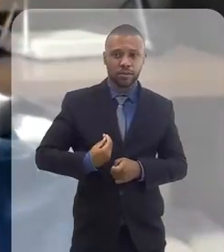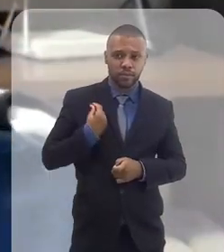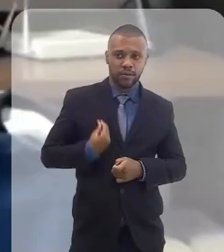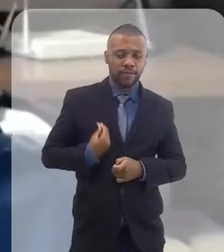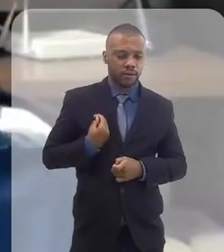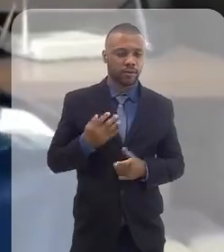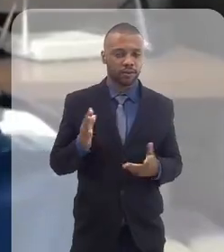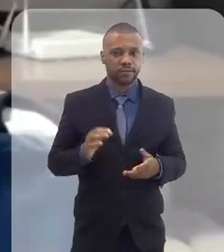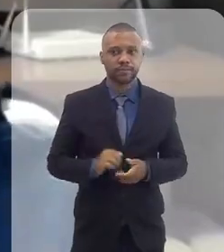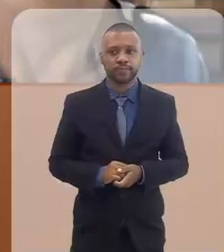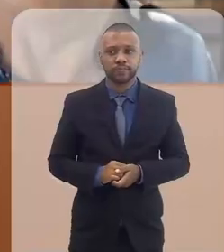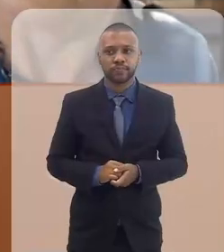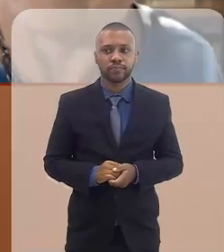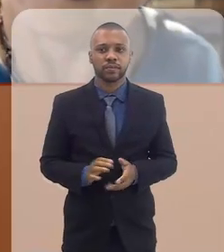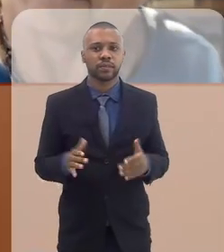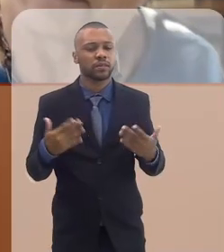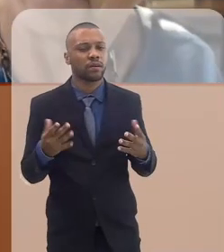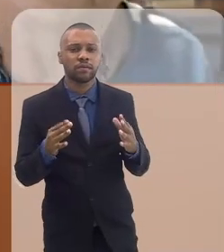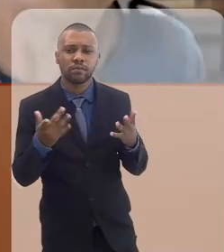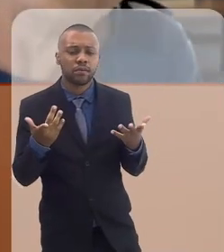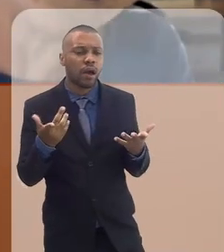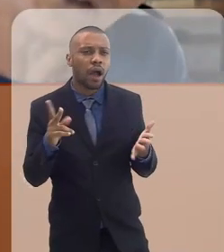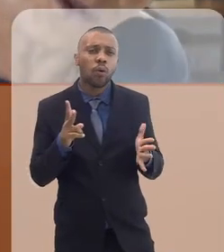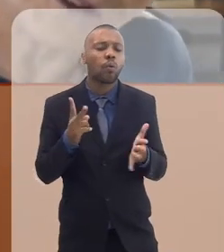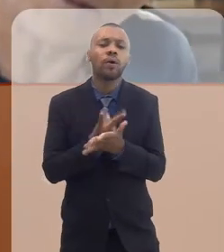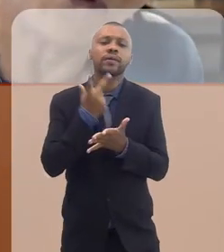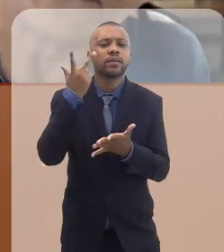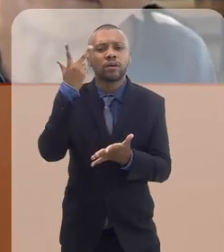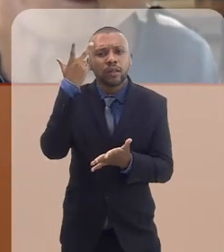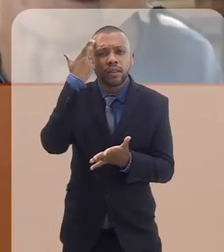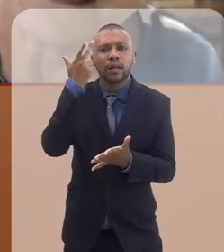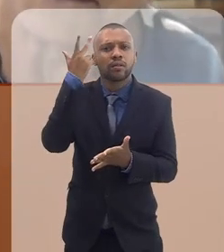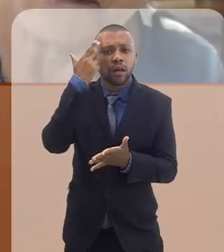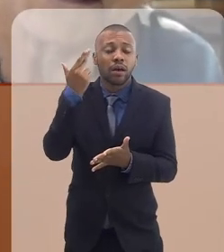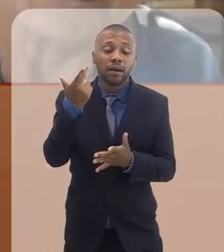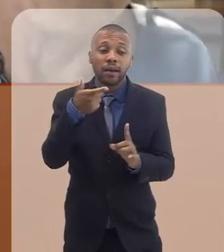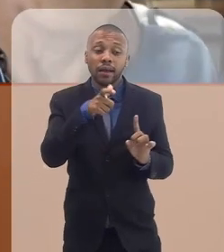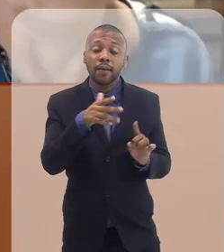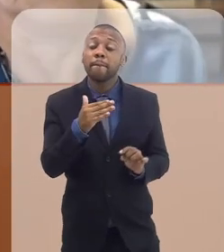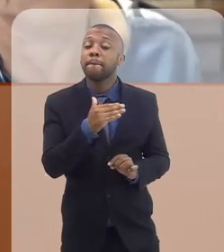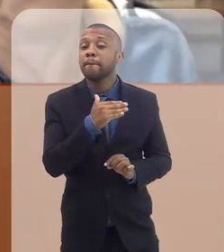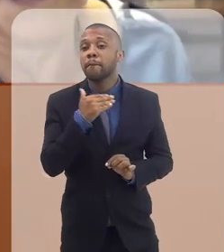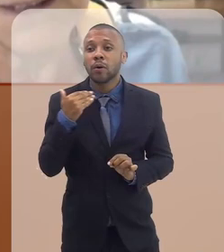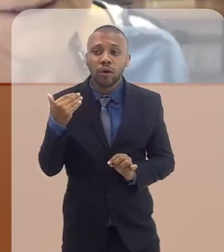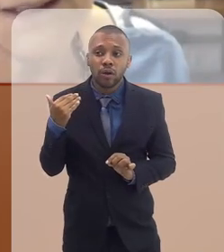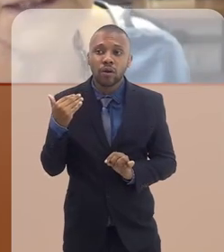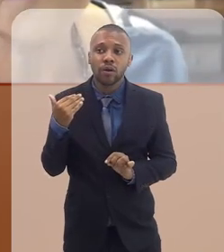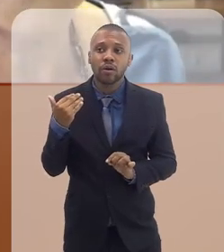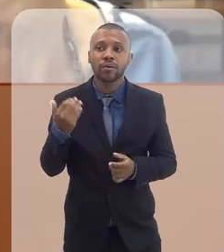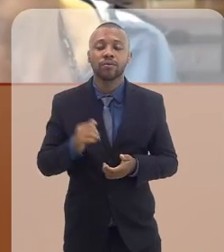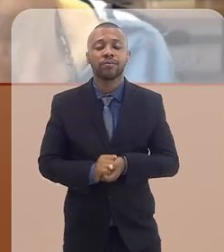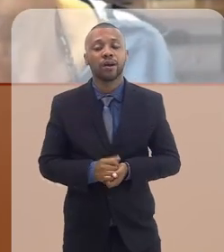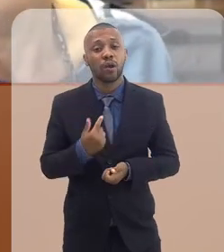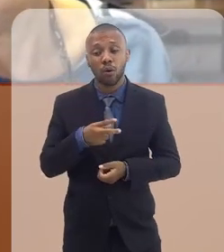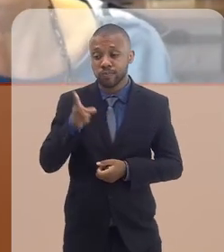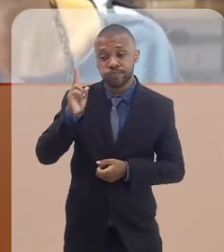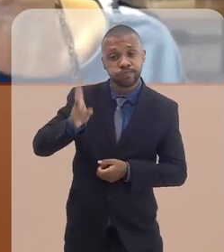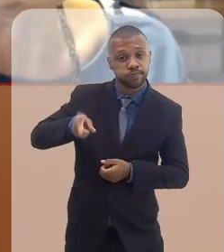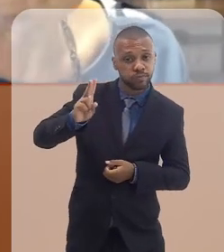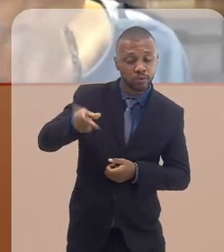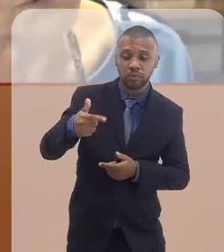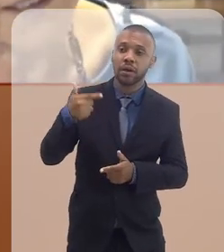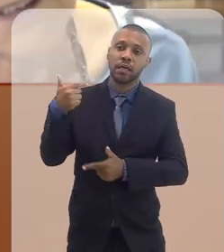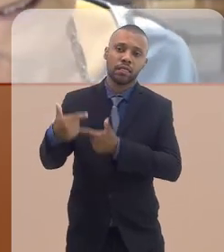quem eu sou. E isso acabou acontecendo. Ele faleceu